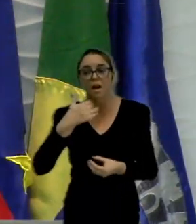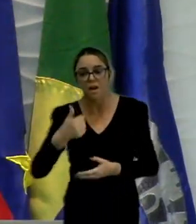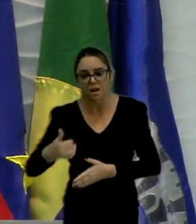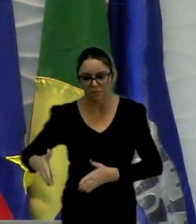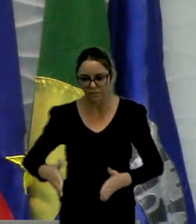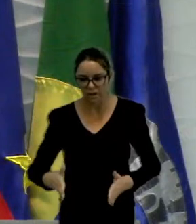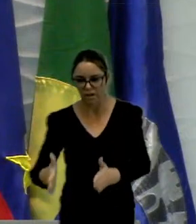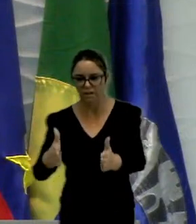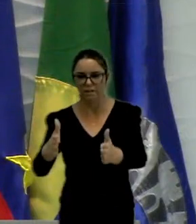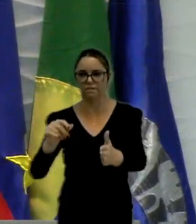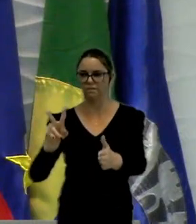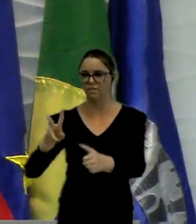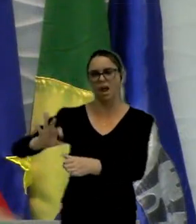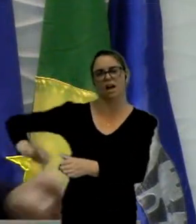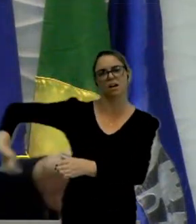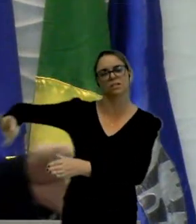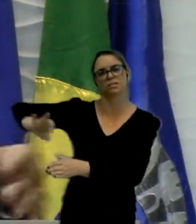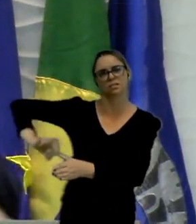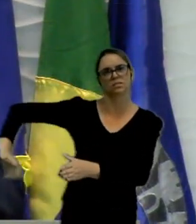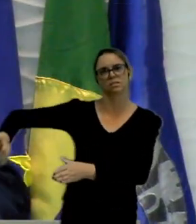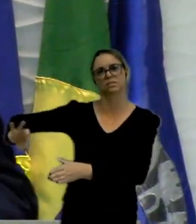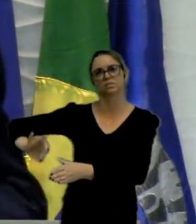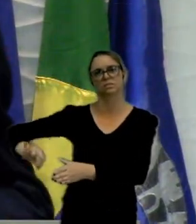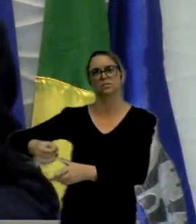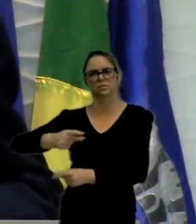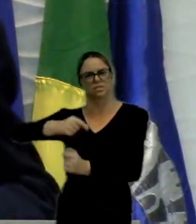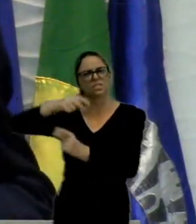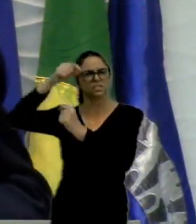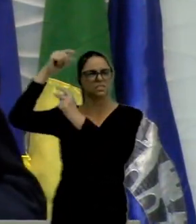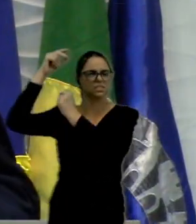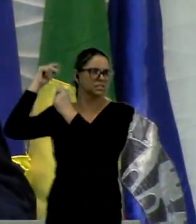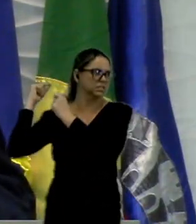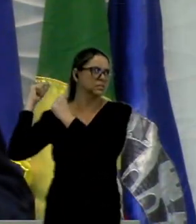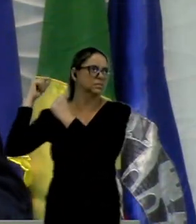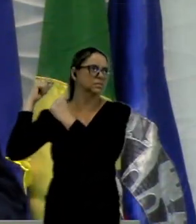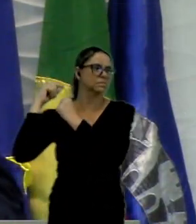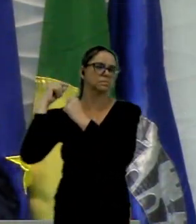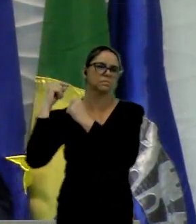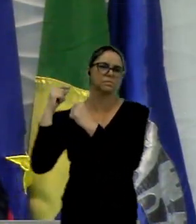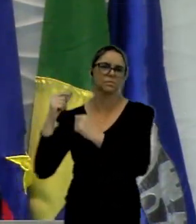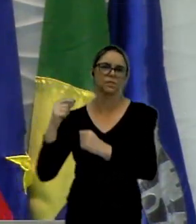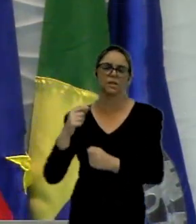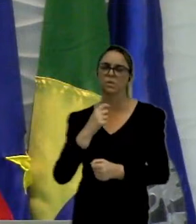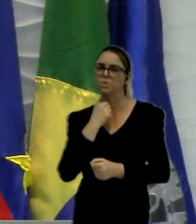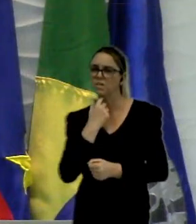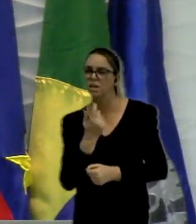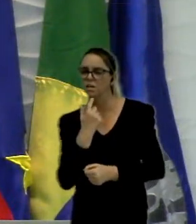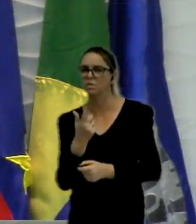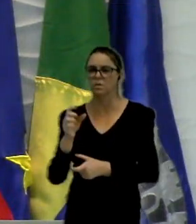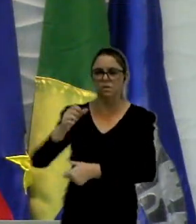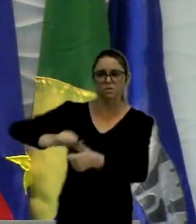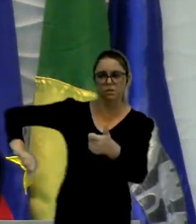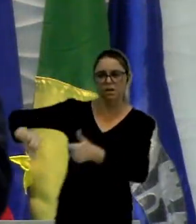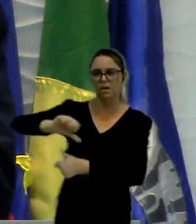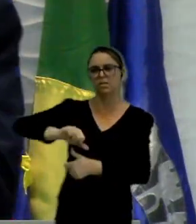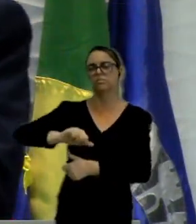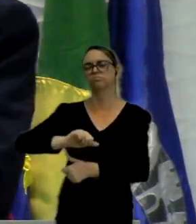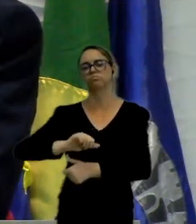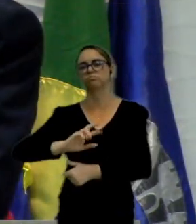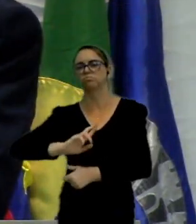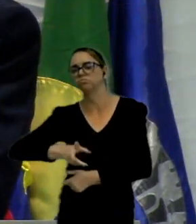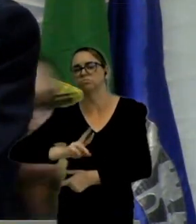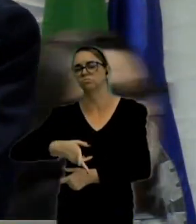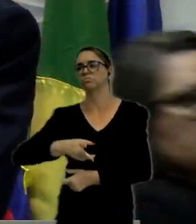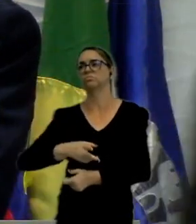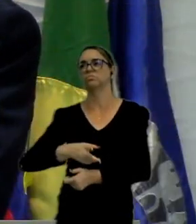Vila do Espírito Santo. É uma estrada que há muitos anos, há séculos, não é recuperada. E nós precisamos ter